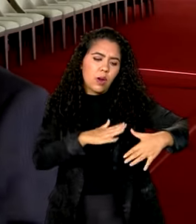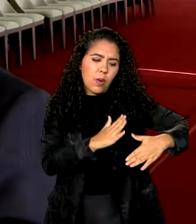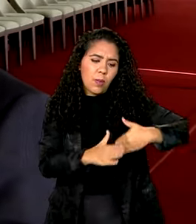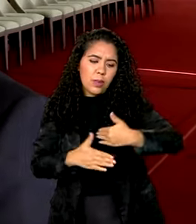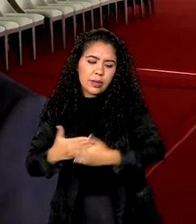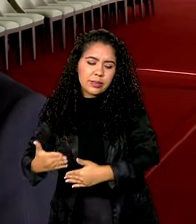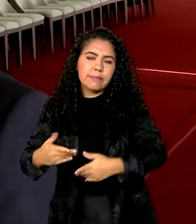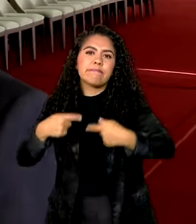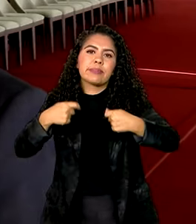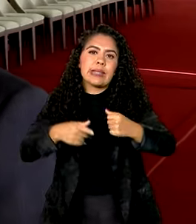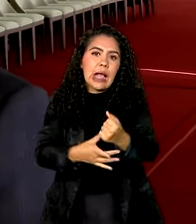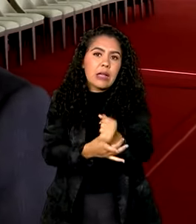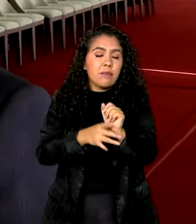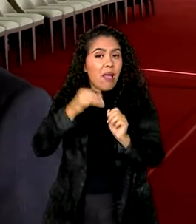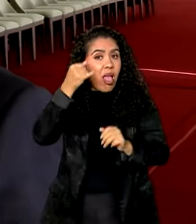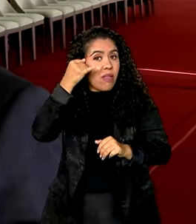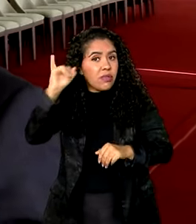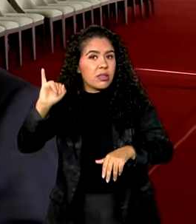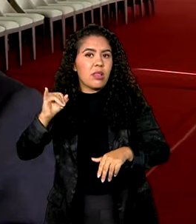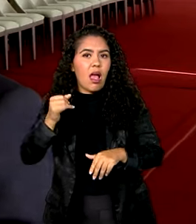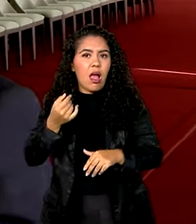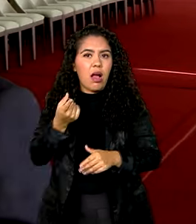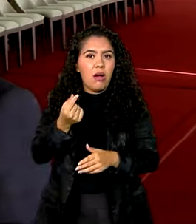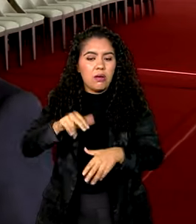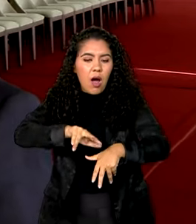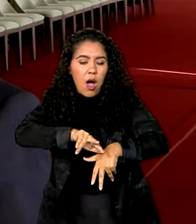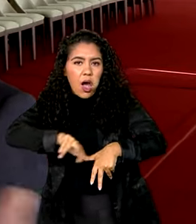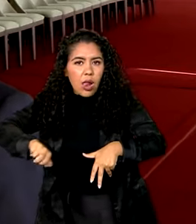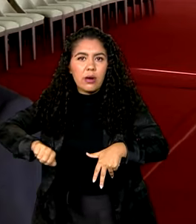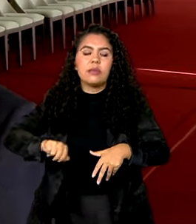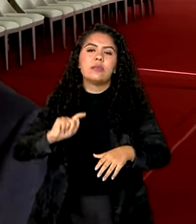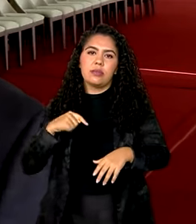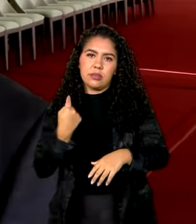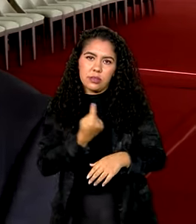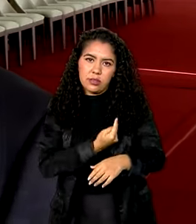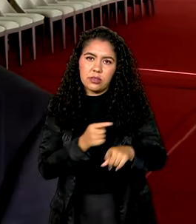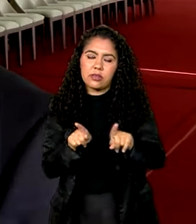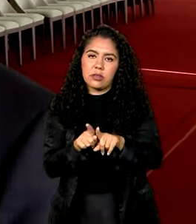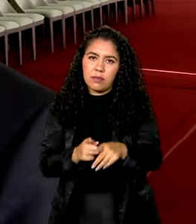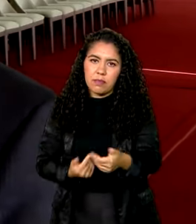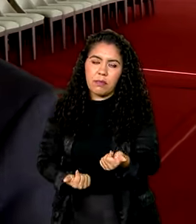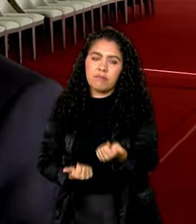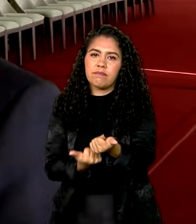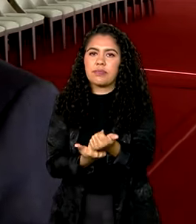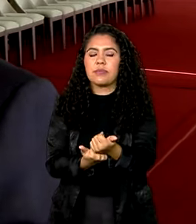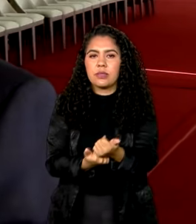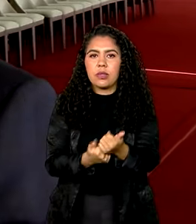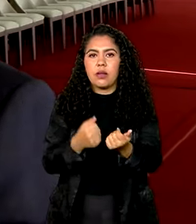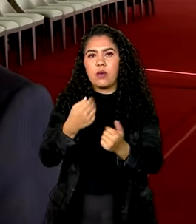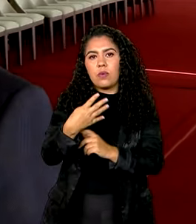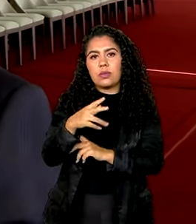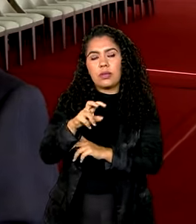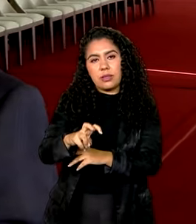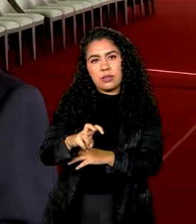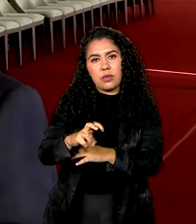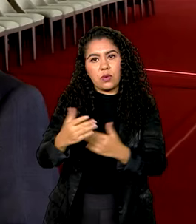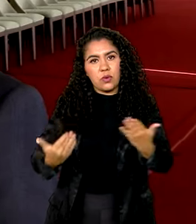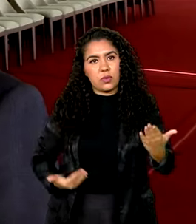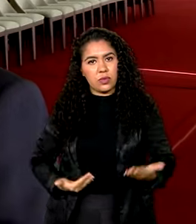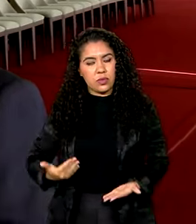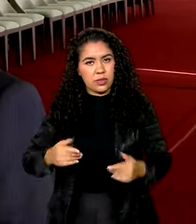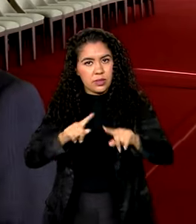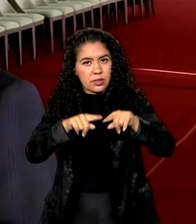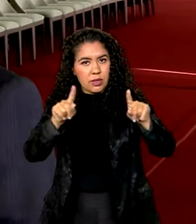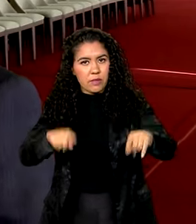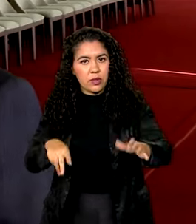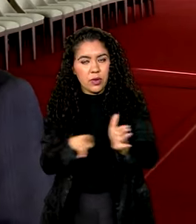que também não tenha desvios. E nós estamos fazendo uma atuação com os nossos 45 servidores aqui da CGU no Rio Grande